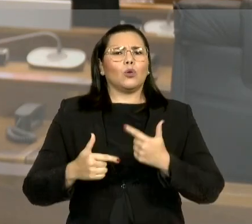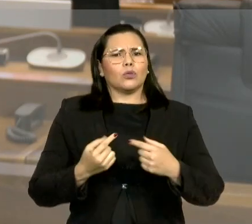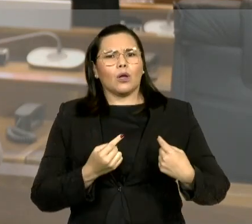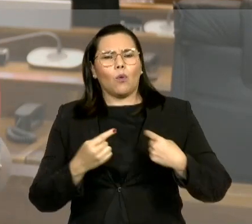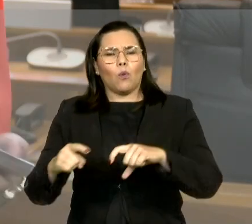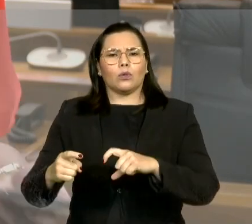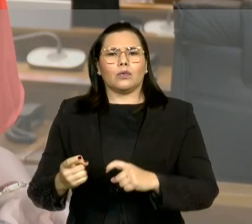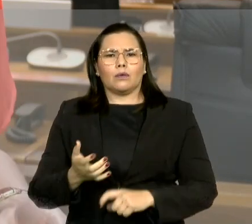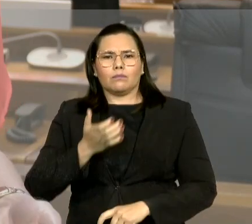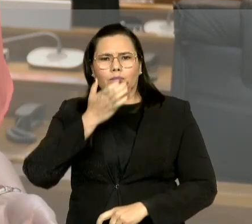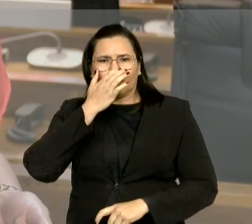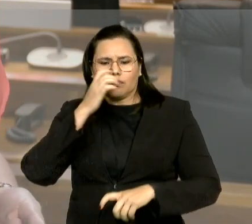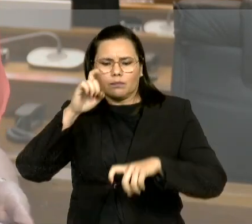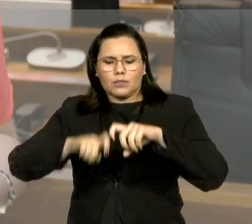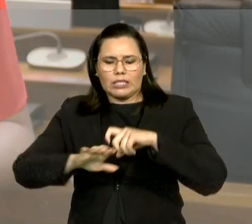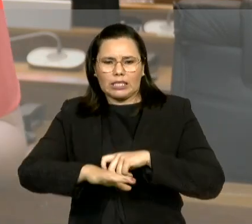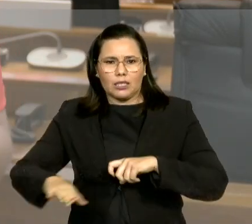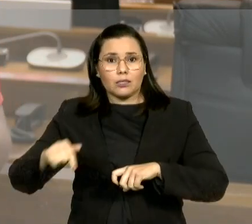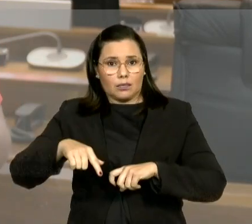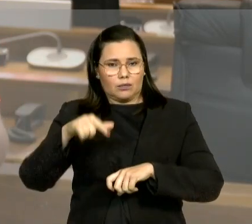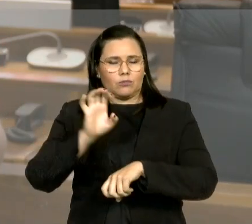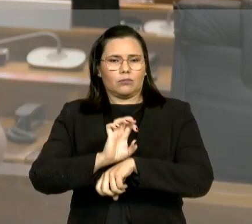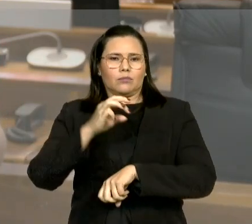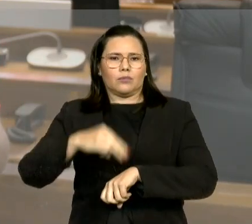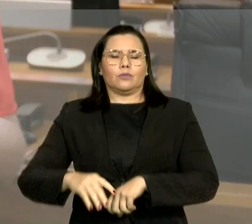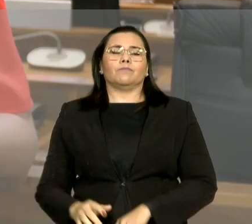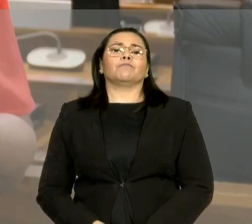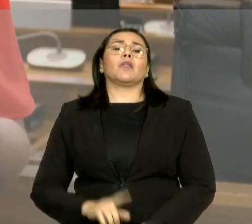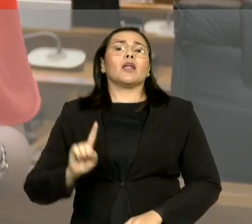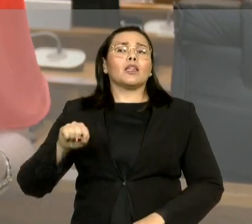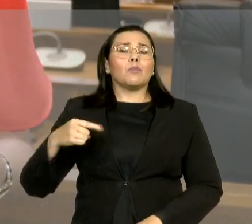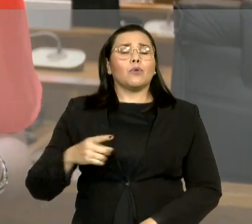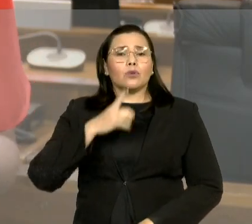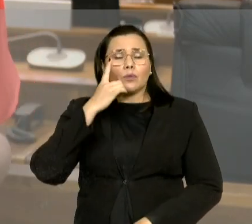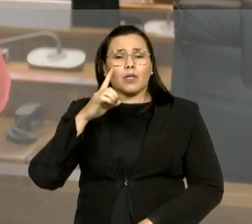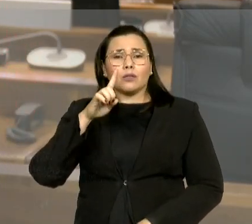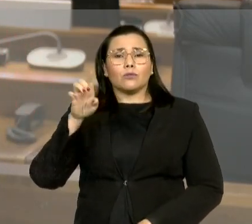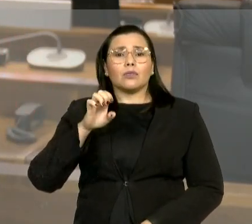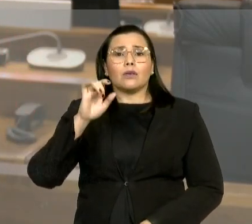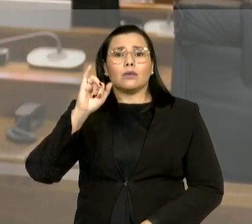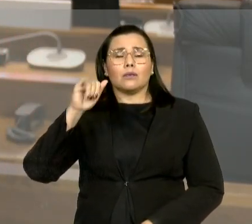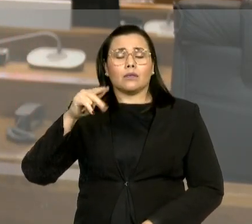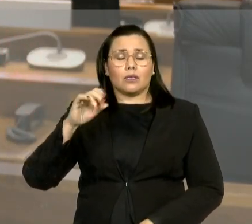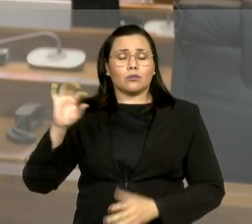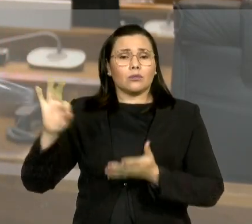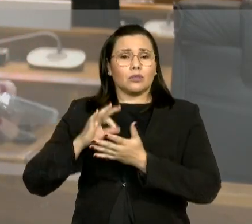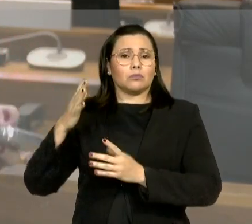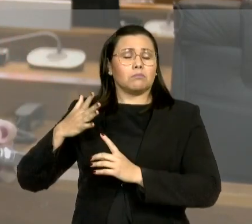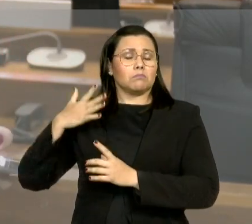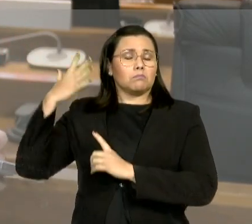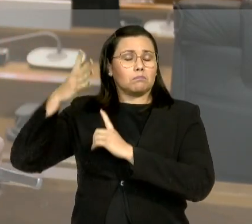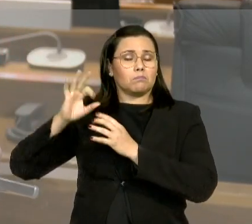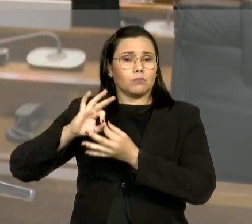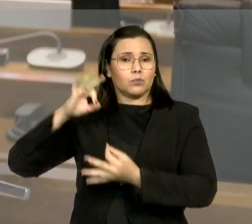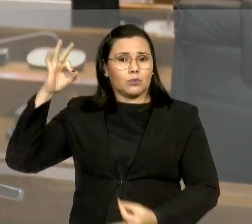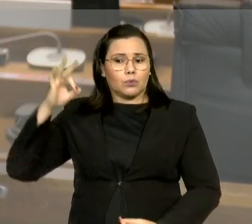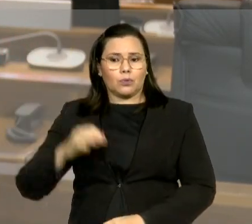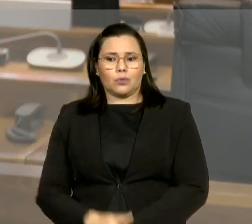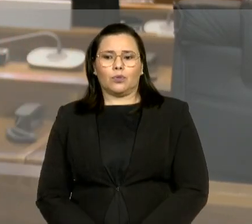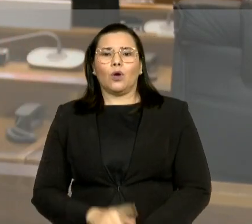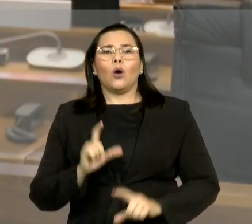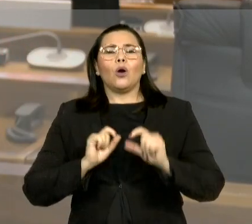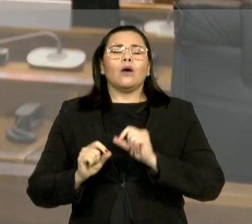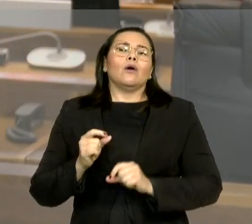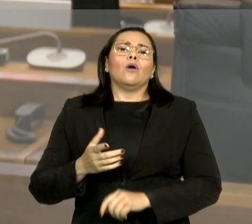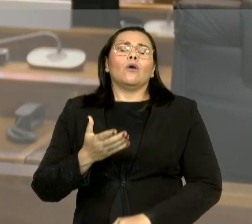Maranhão. No grande expediente, o deputado Zé Inácio destacou a reunião que aconteceu entre o governador Carlos Brandão